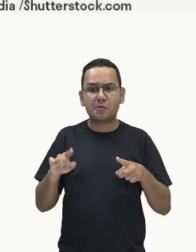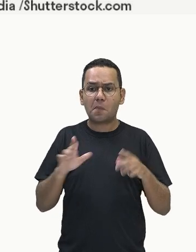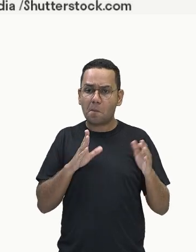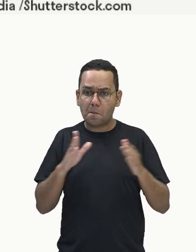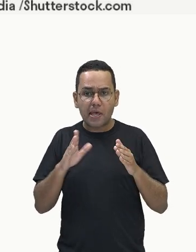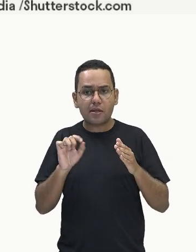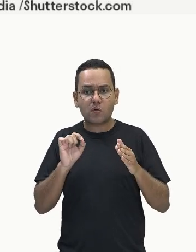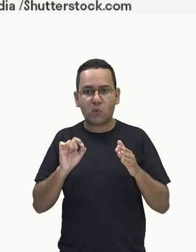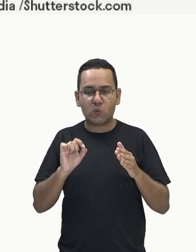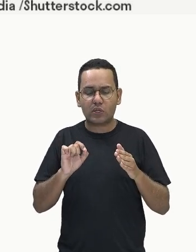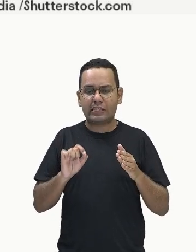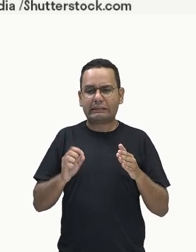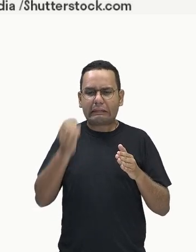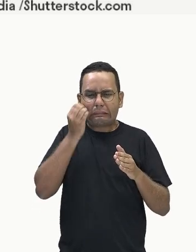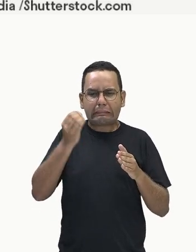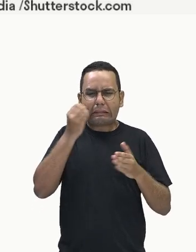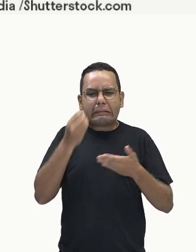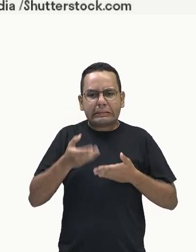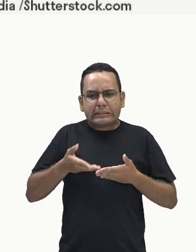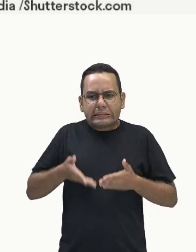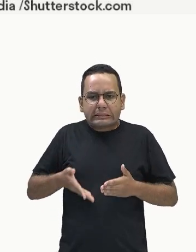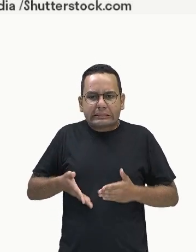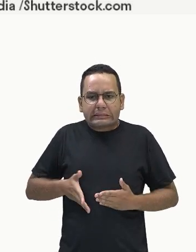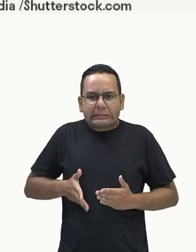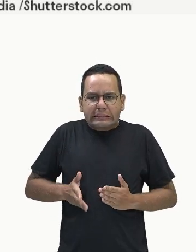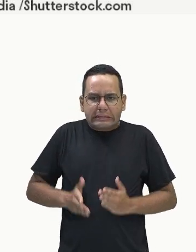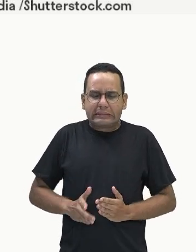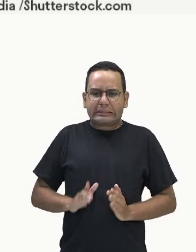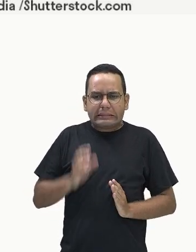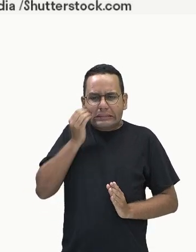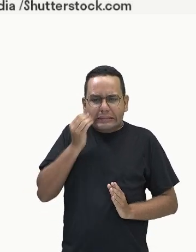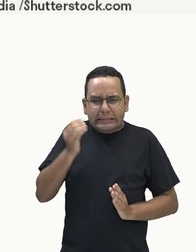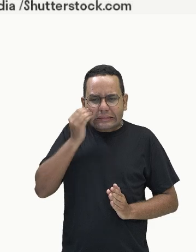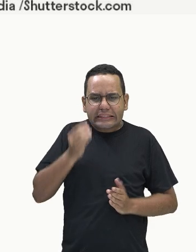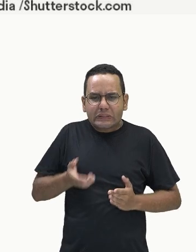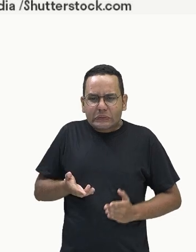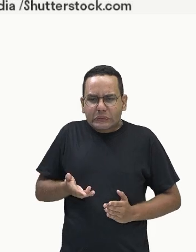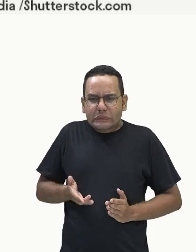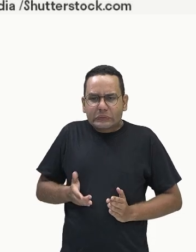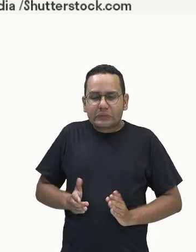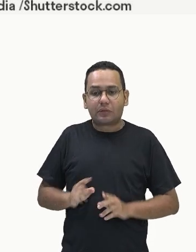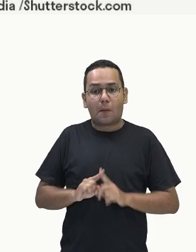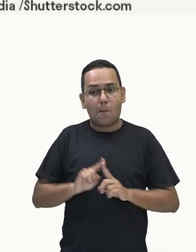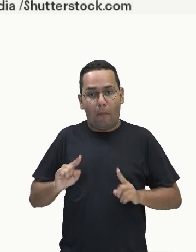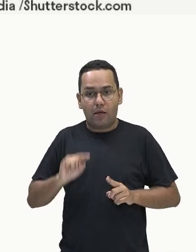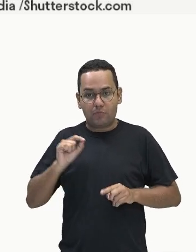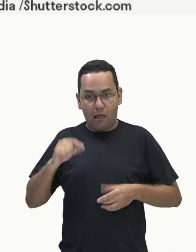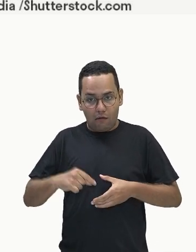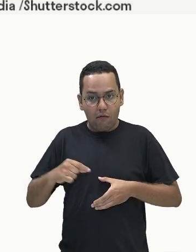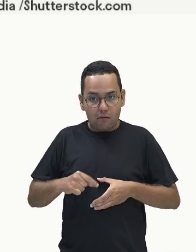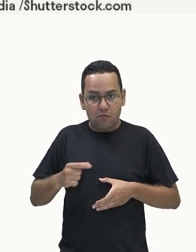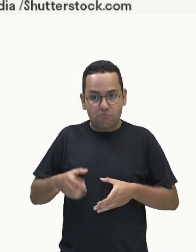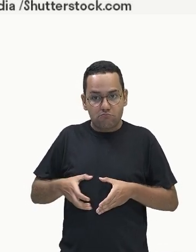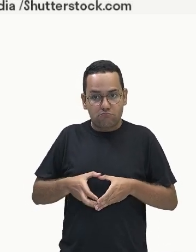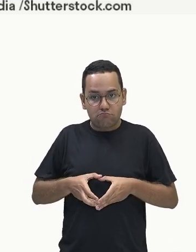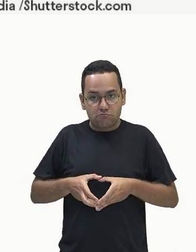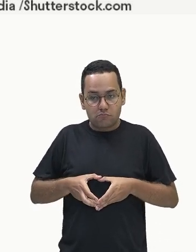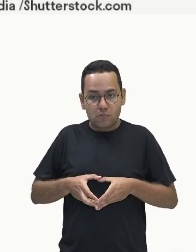né, na hora que o bebê precisa sair do útero, essa camada musculosa ela